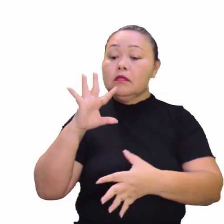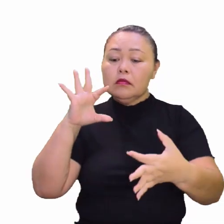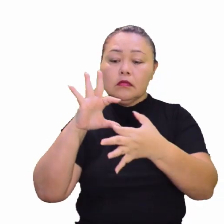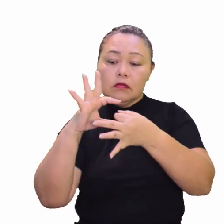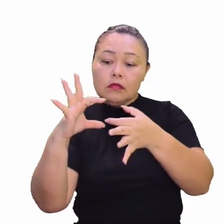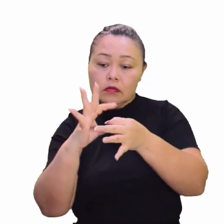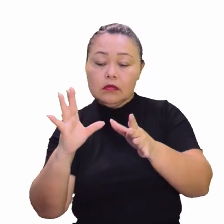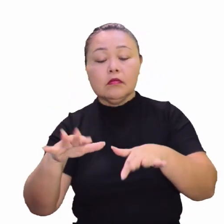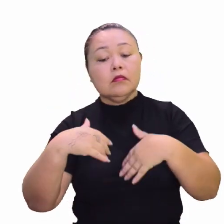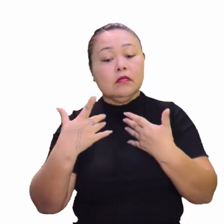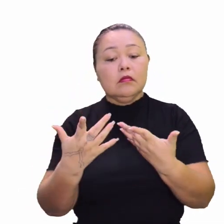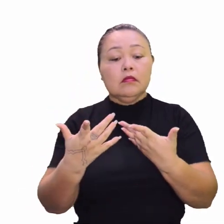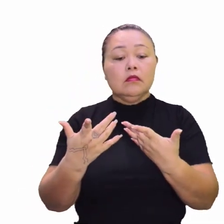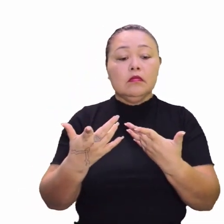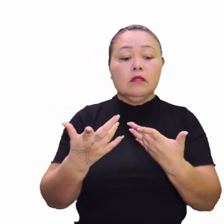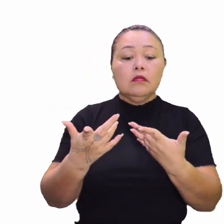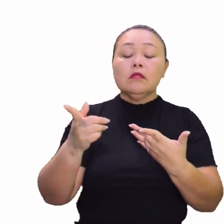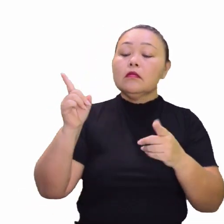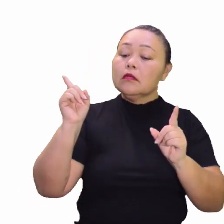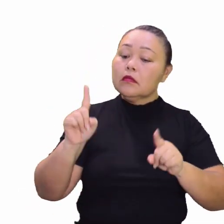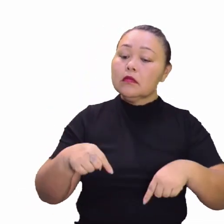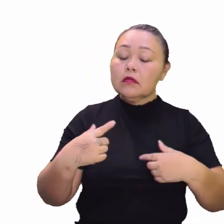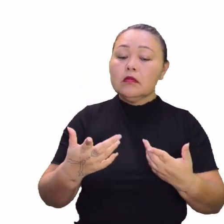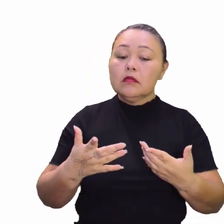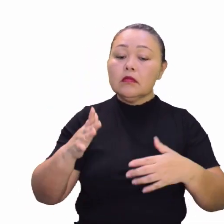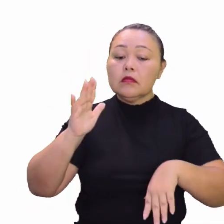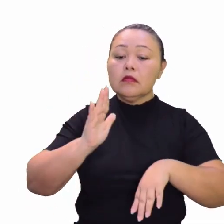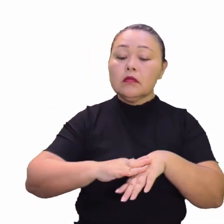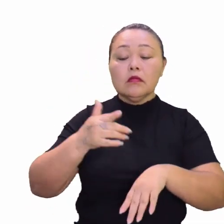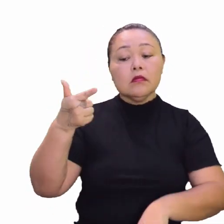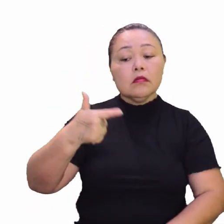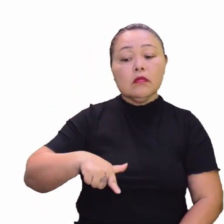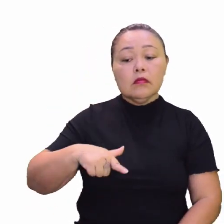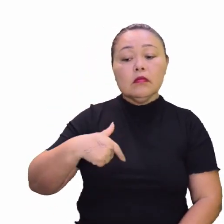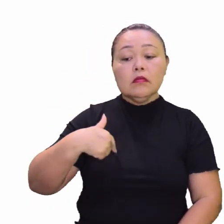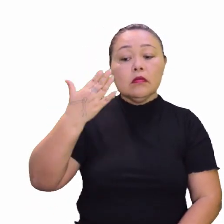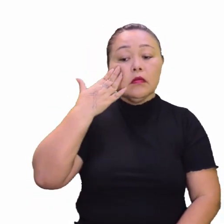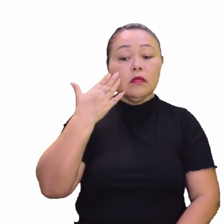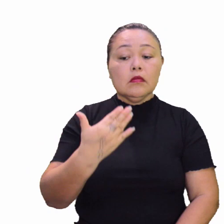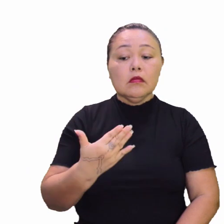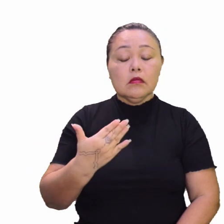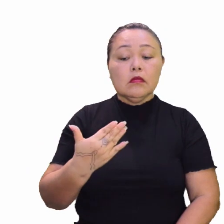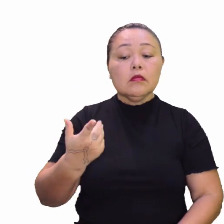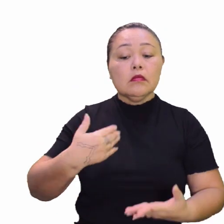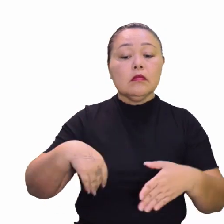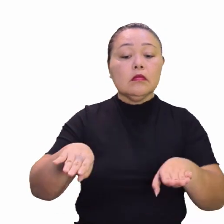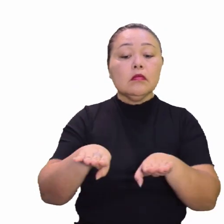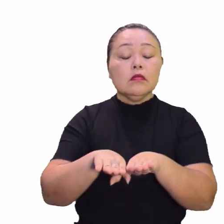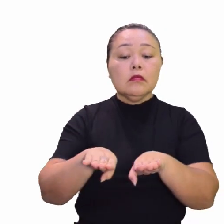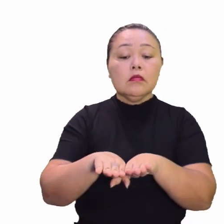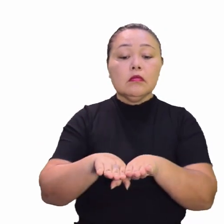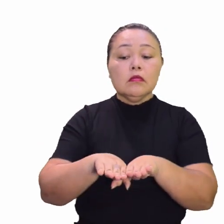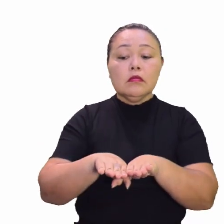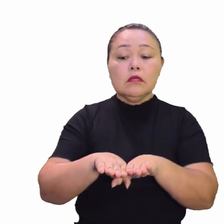tudo interligado? Tudo. E isso, mais uma vez, comprovando que também